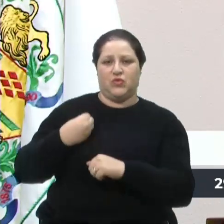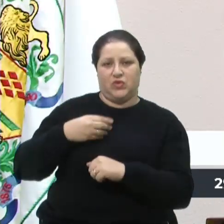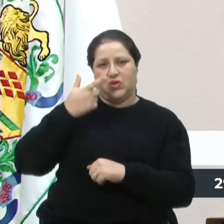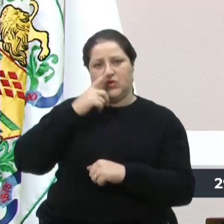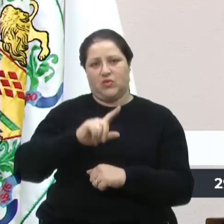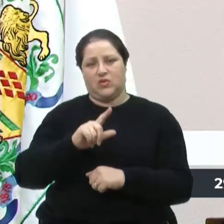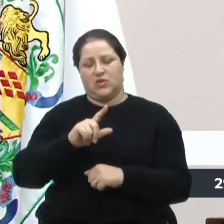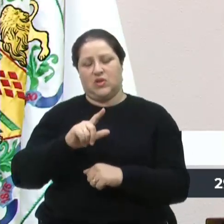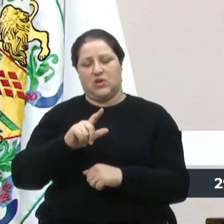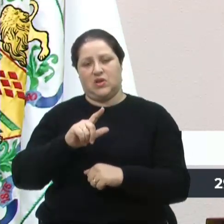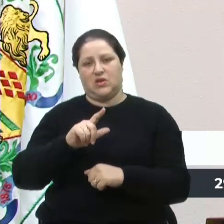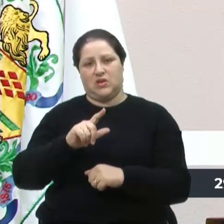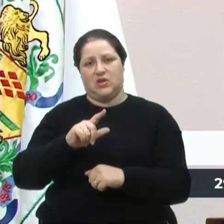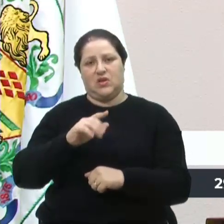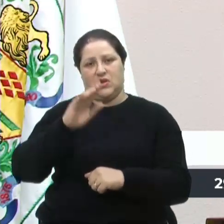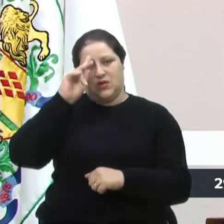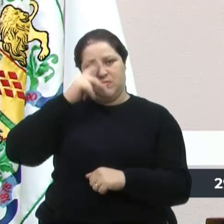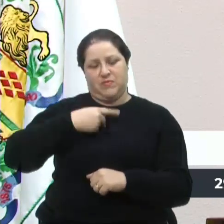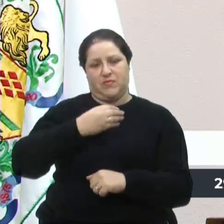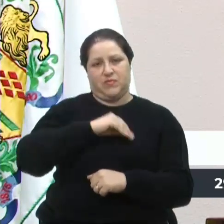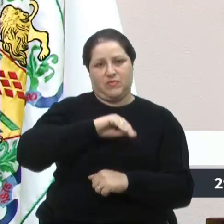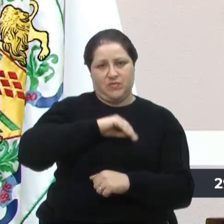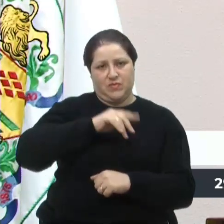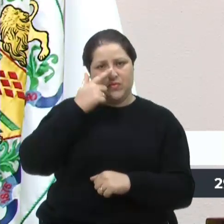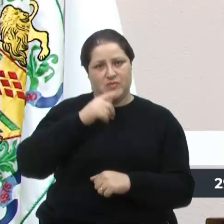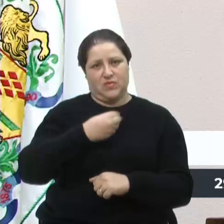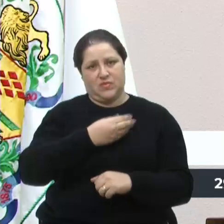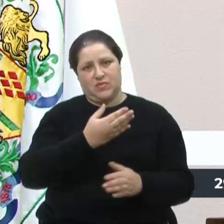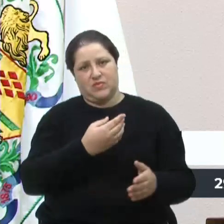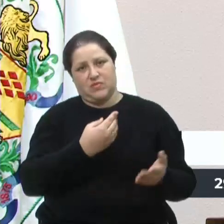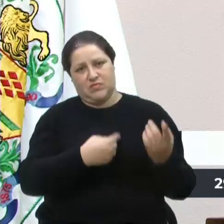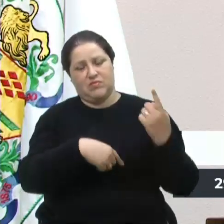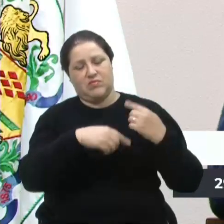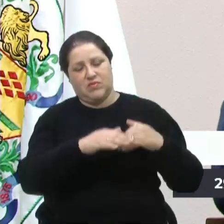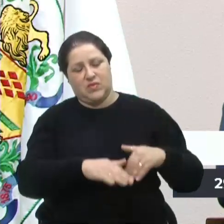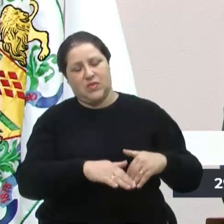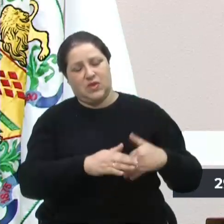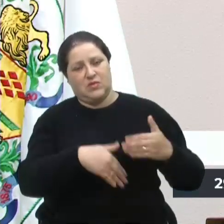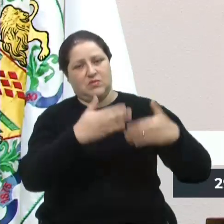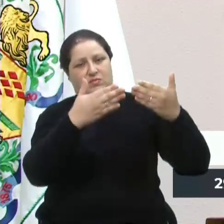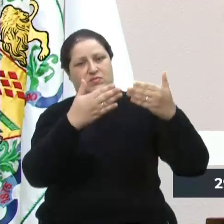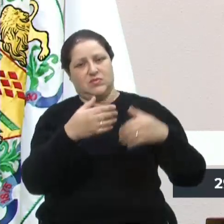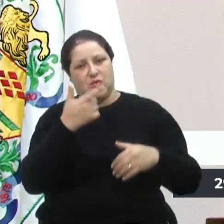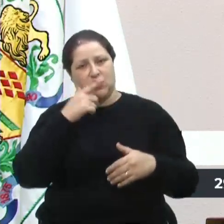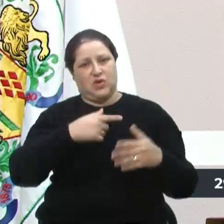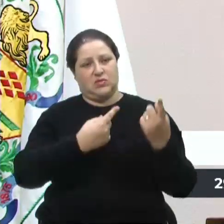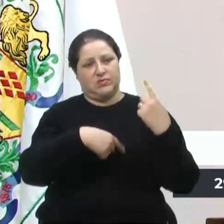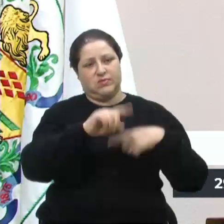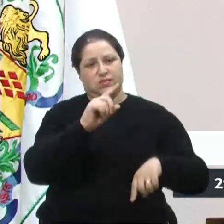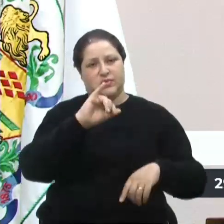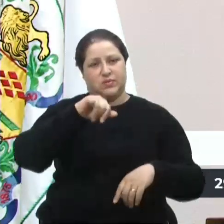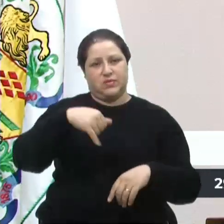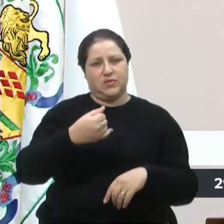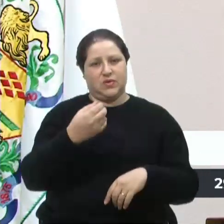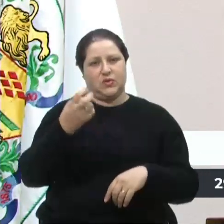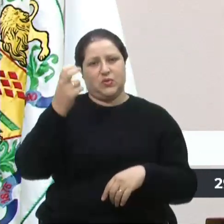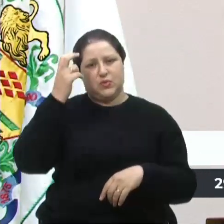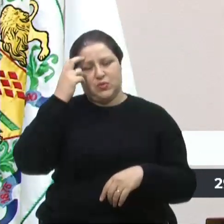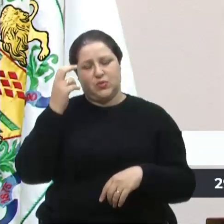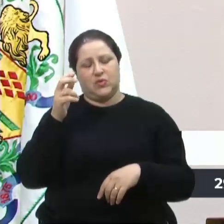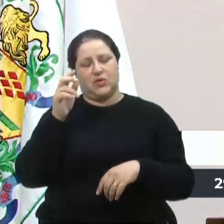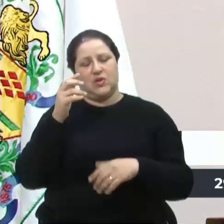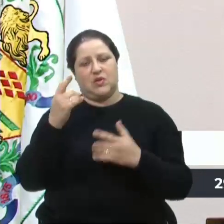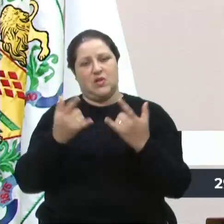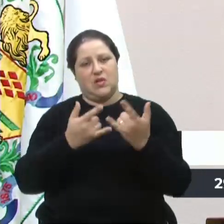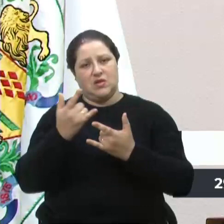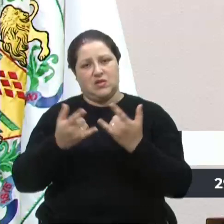o seu salário e poder crescer, poder comprar o que ela quer, poder aproveitar a cultura, lazer, o que ela quiser.